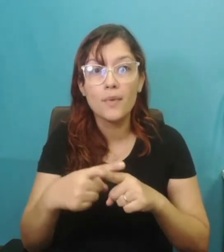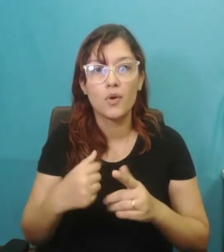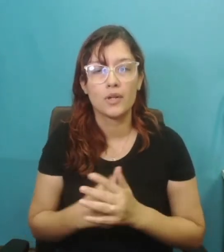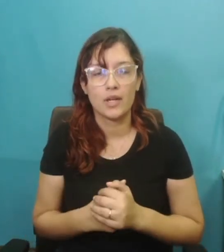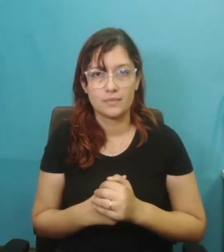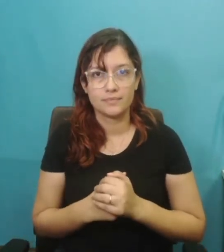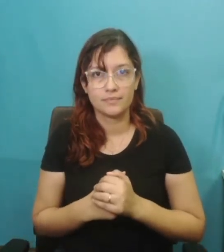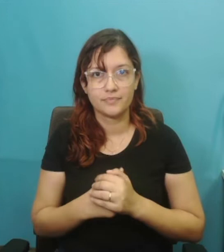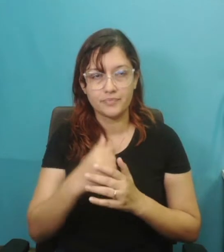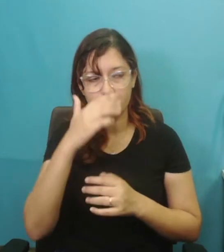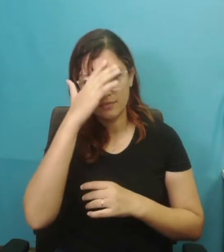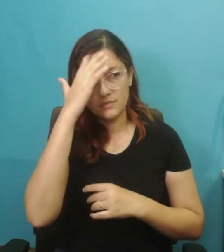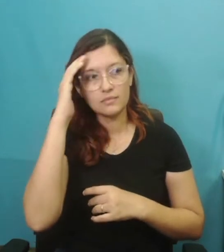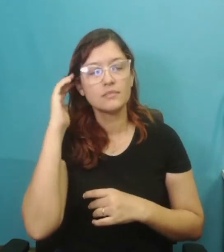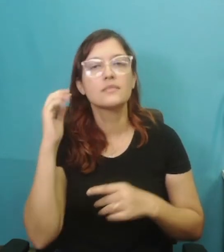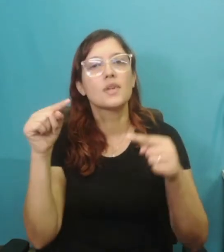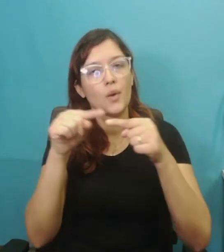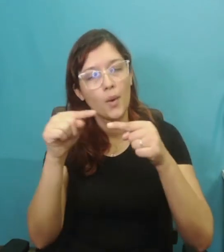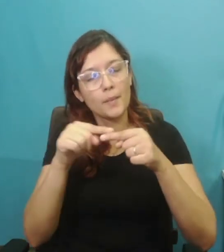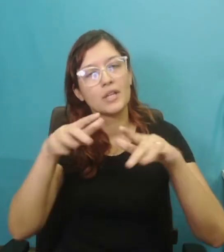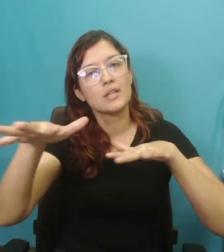percorrer.